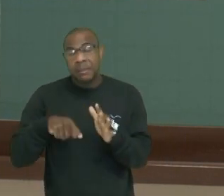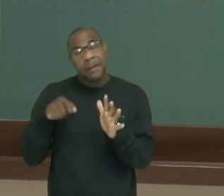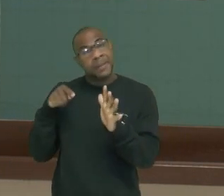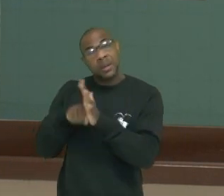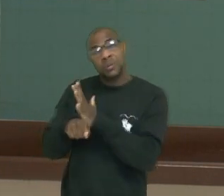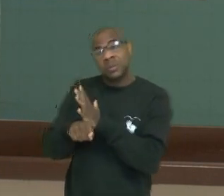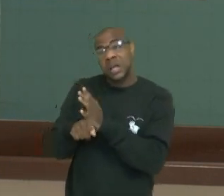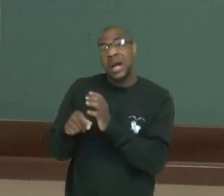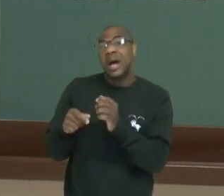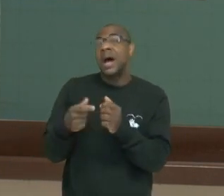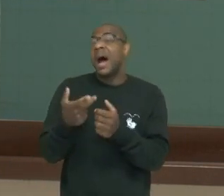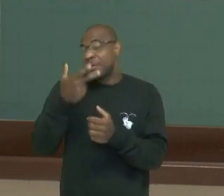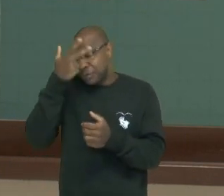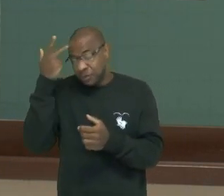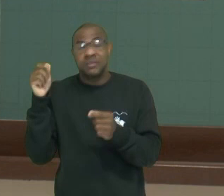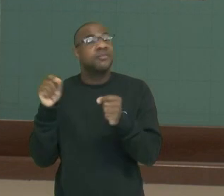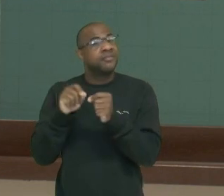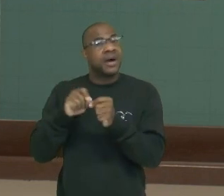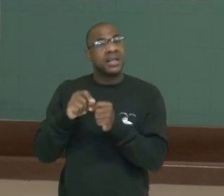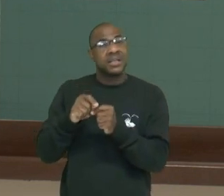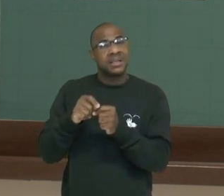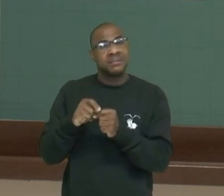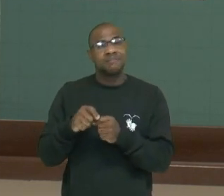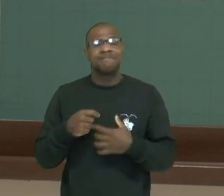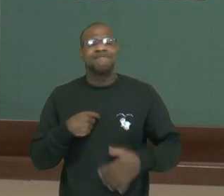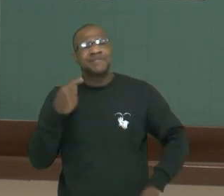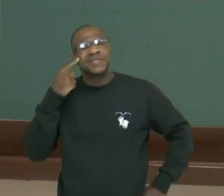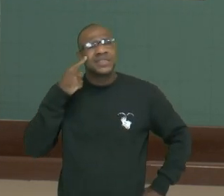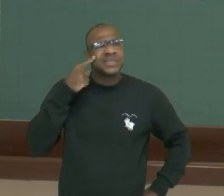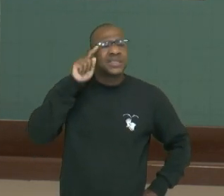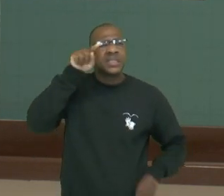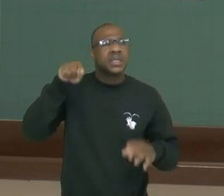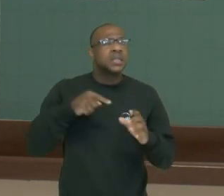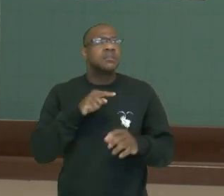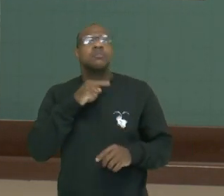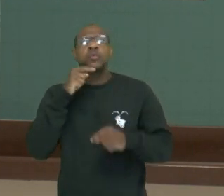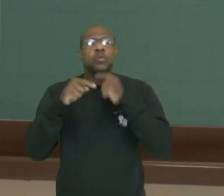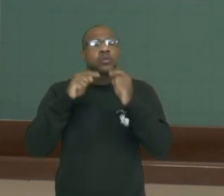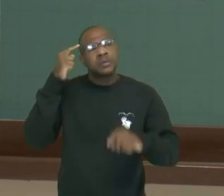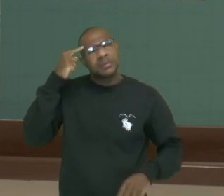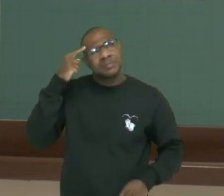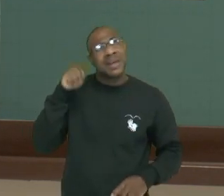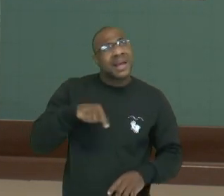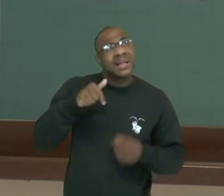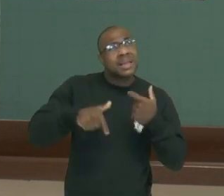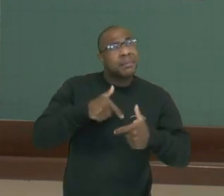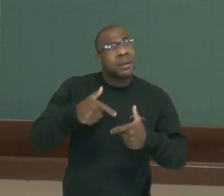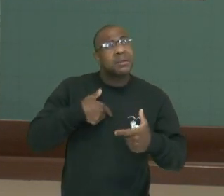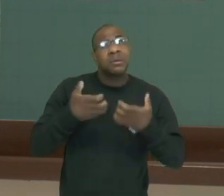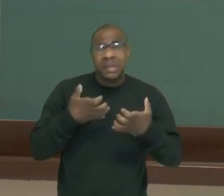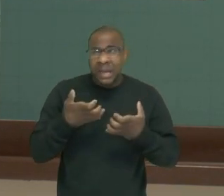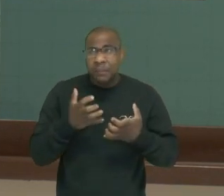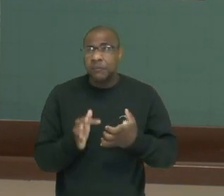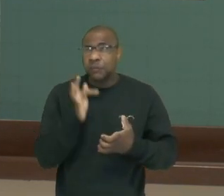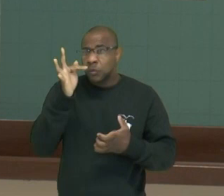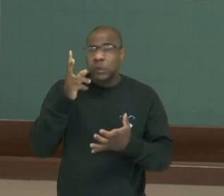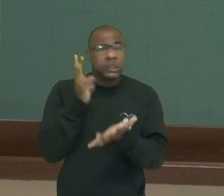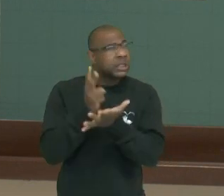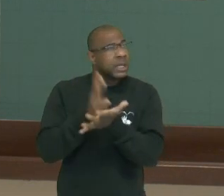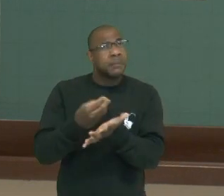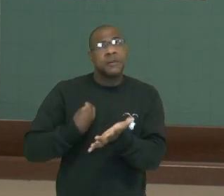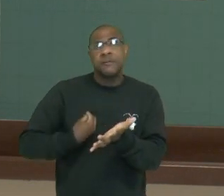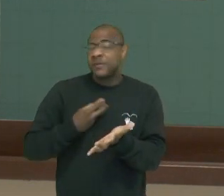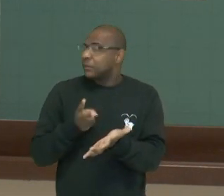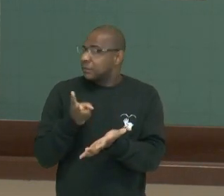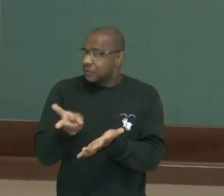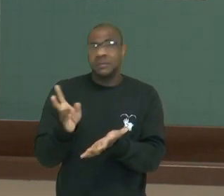muitas pessoas se fazem, se elas sempre vão ficar naquela profissão. Então ele traz isso como resposta, como sustentação